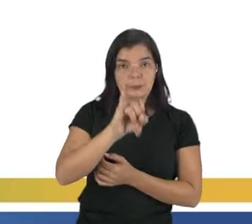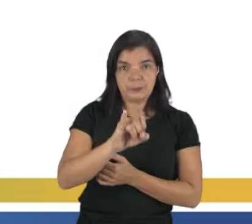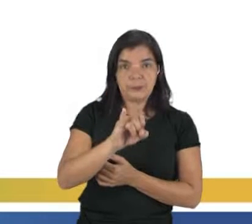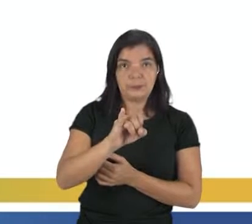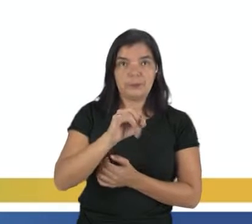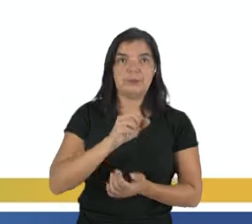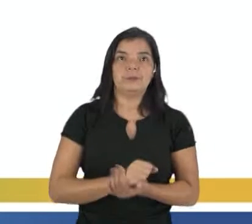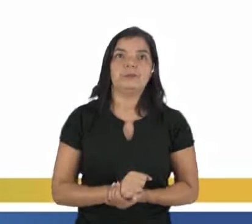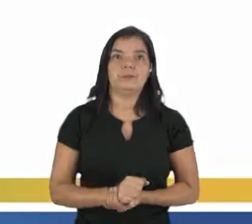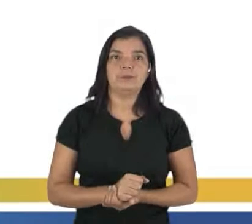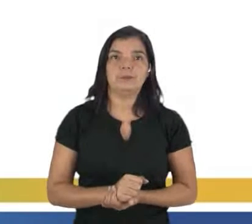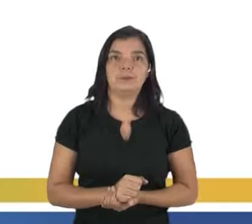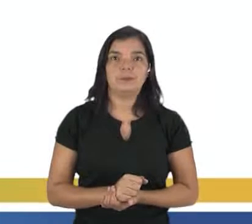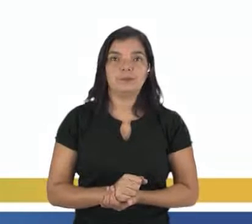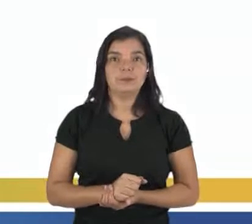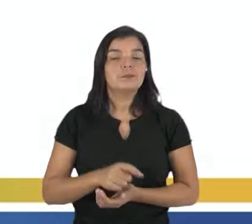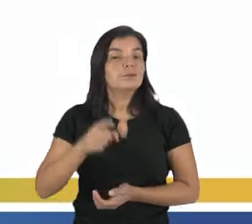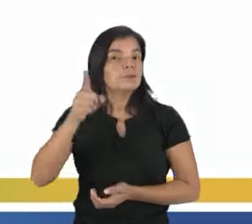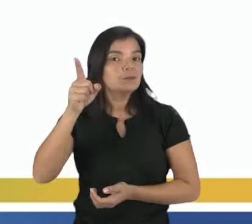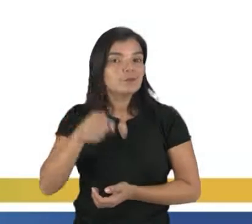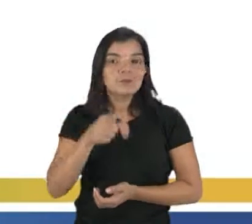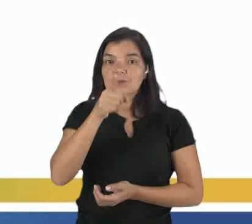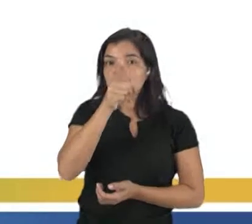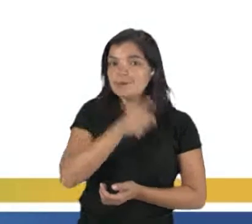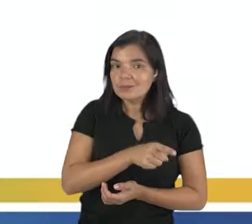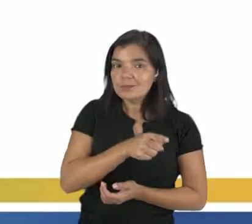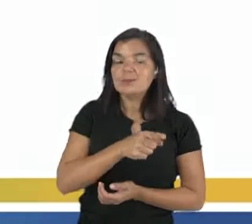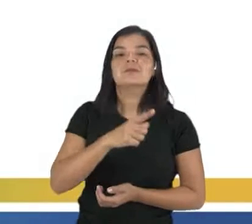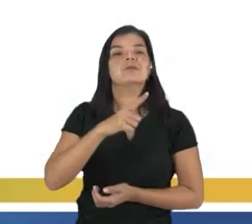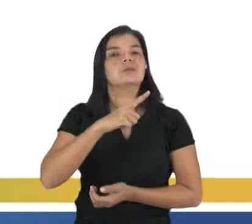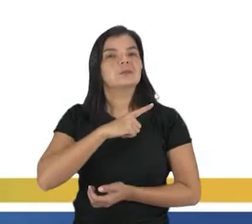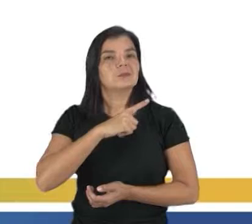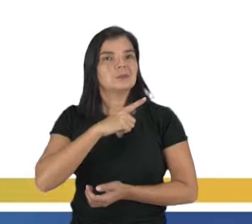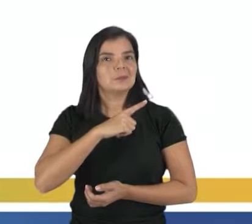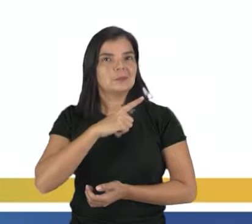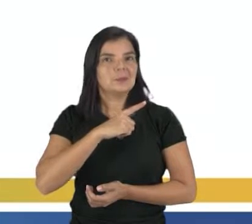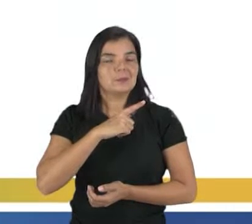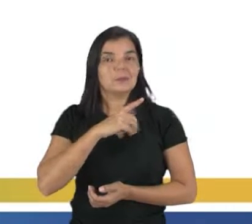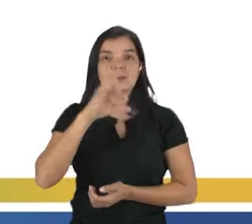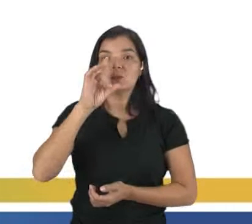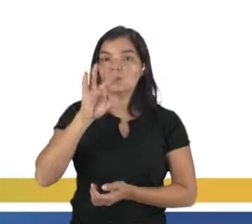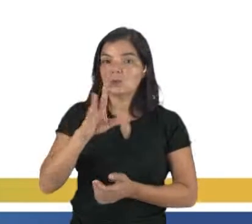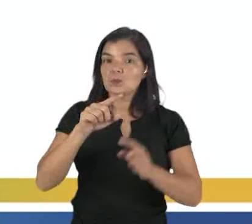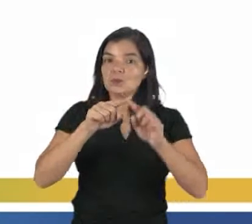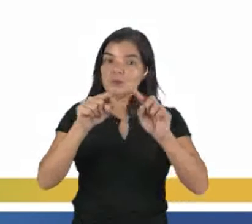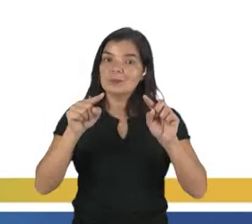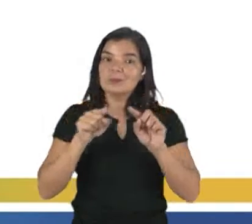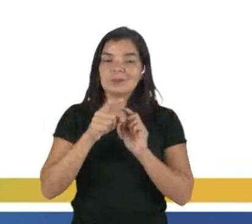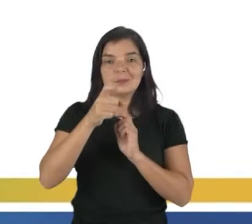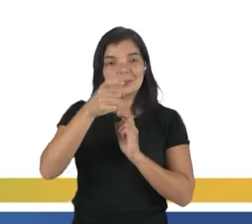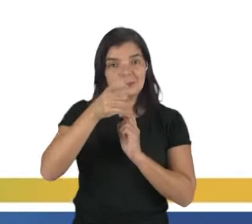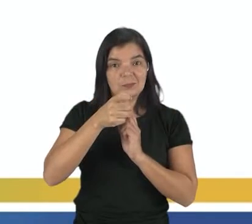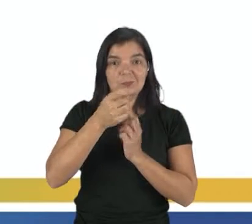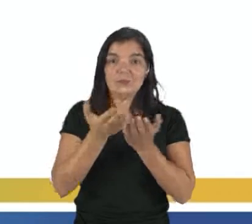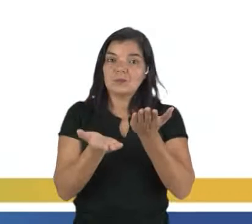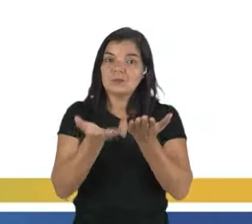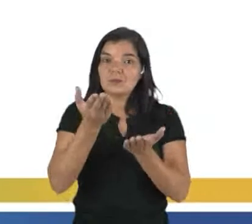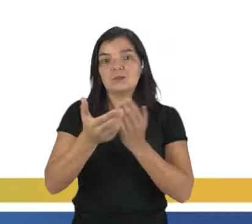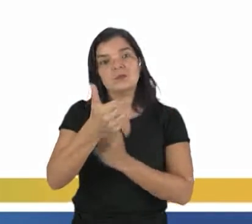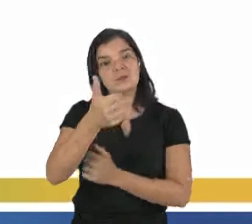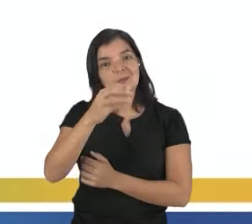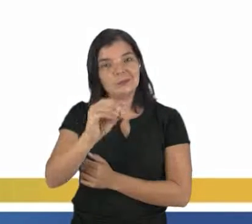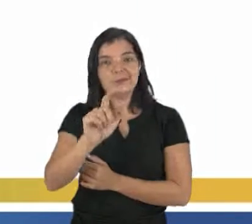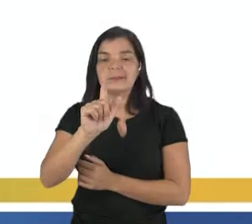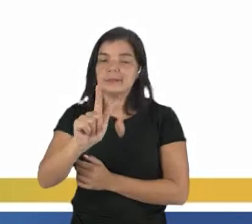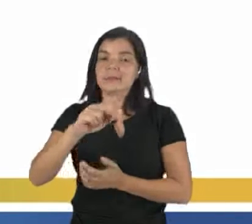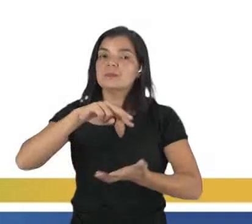tirar esse e tirar esse eu vou ter que acho só a caixinha x ela fica quebrada com 10